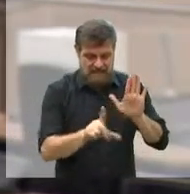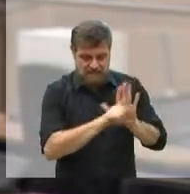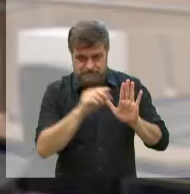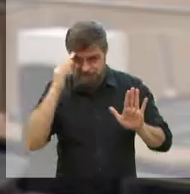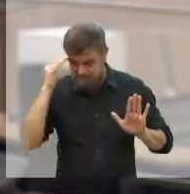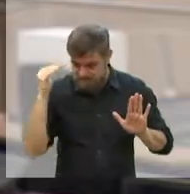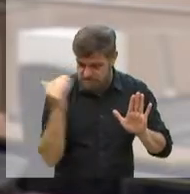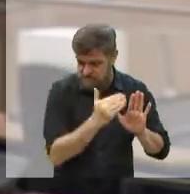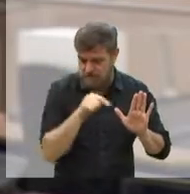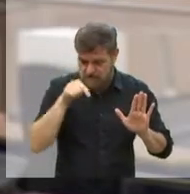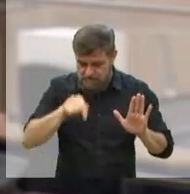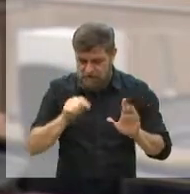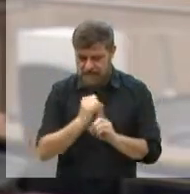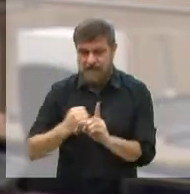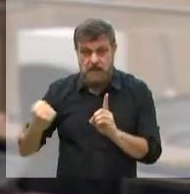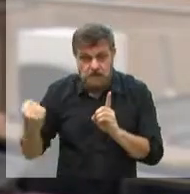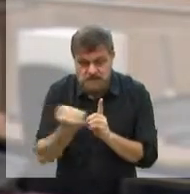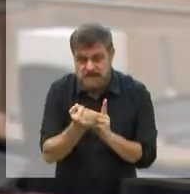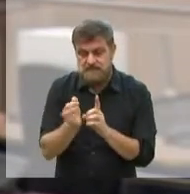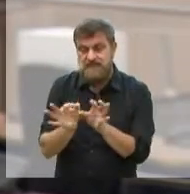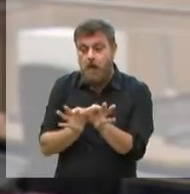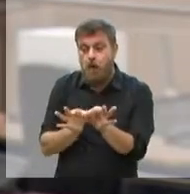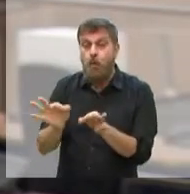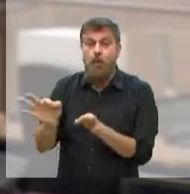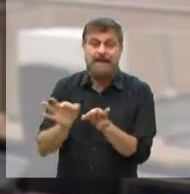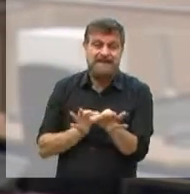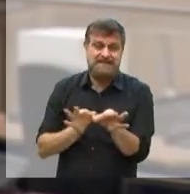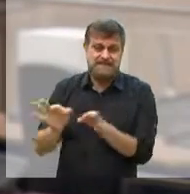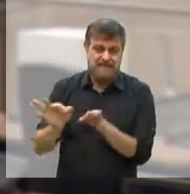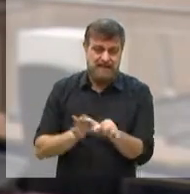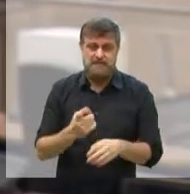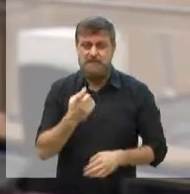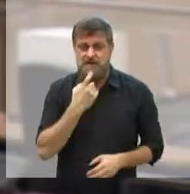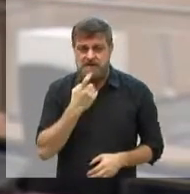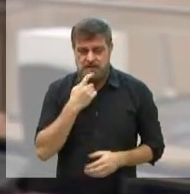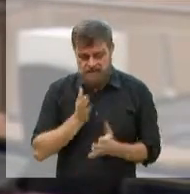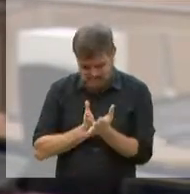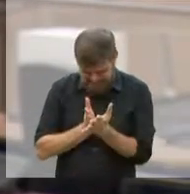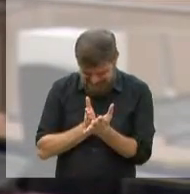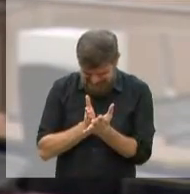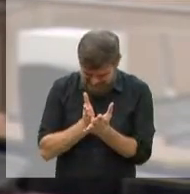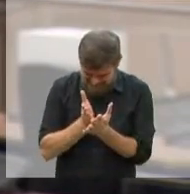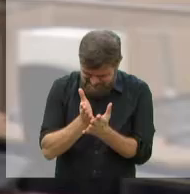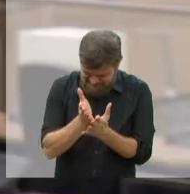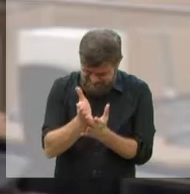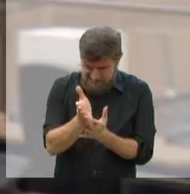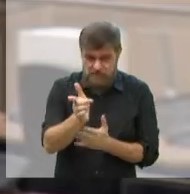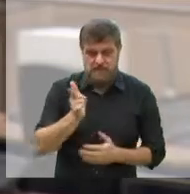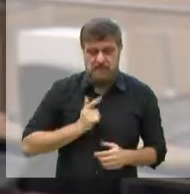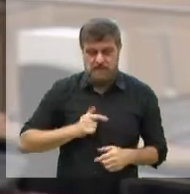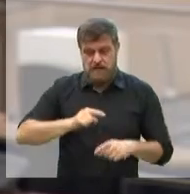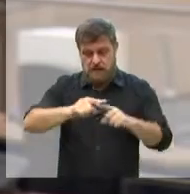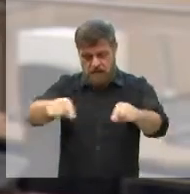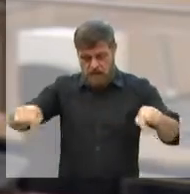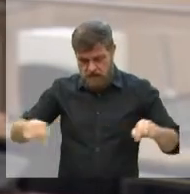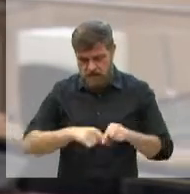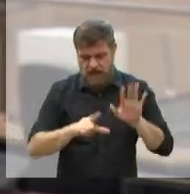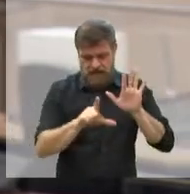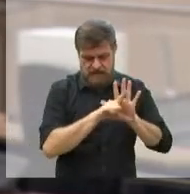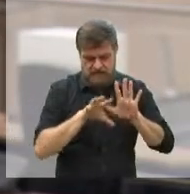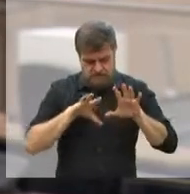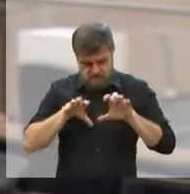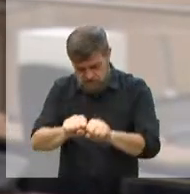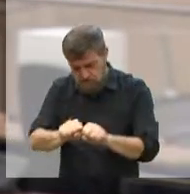ele seja organizado, seja o mais organizado possível. Campinas caminha nesse sentido. A lei de uso e ocupação do solo não